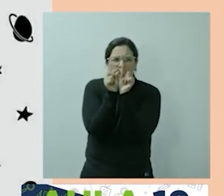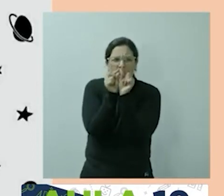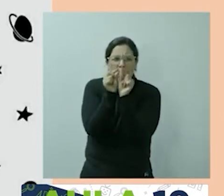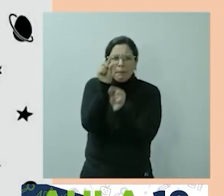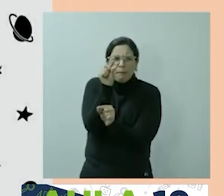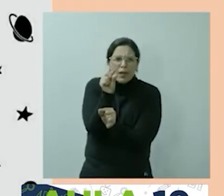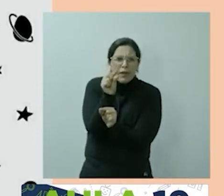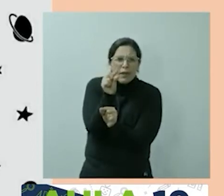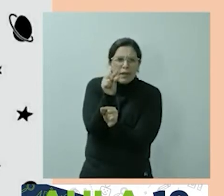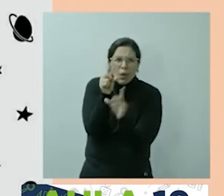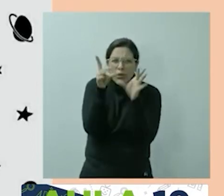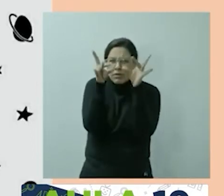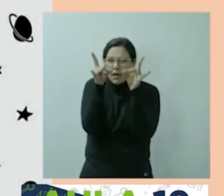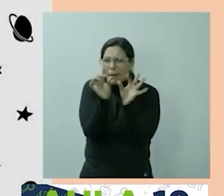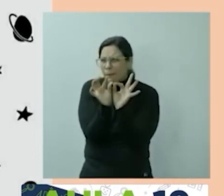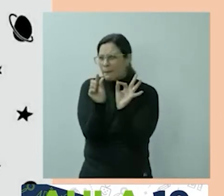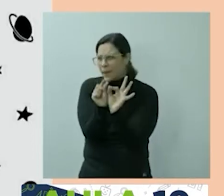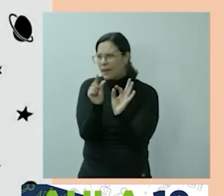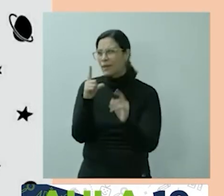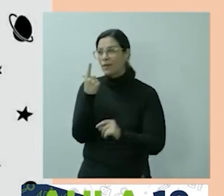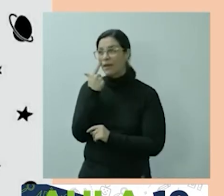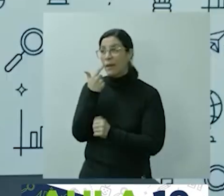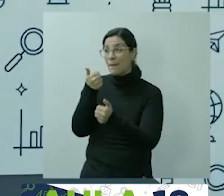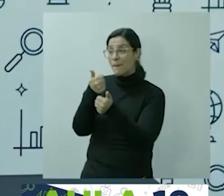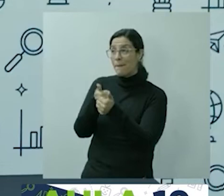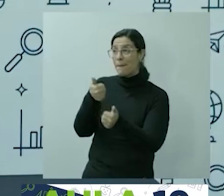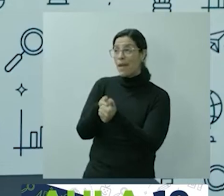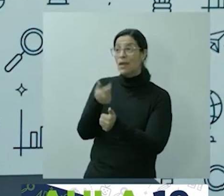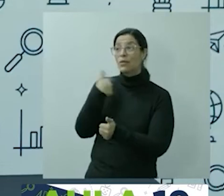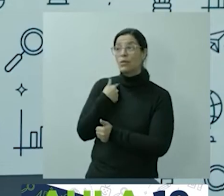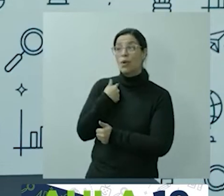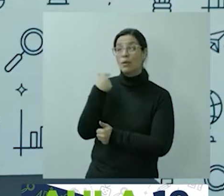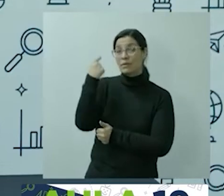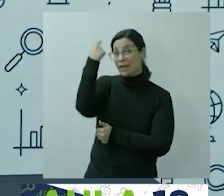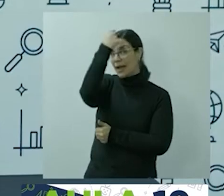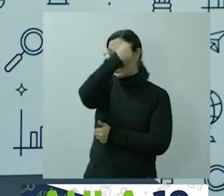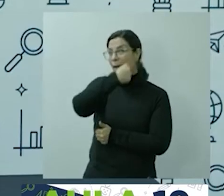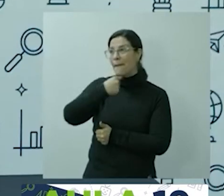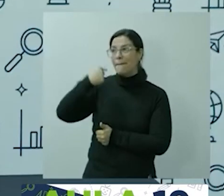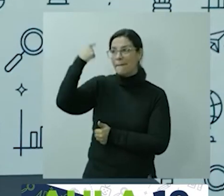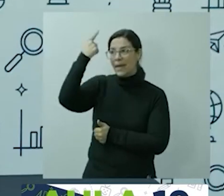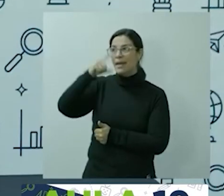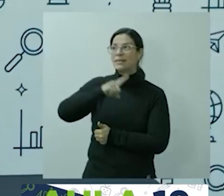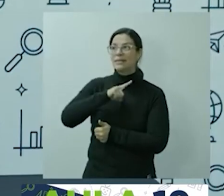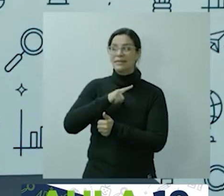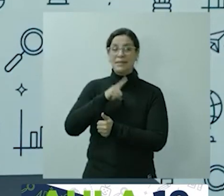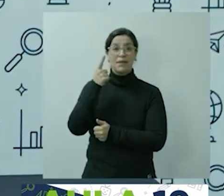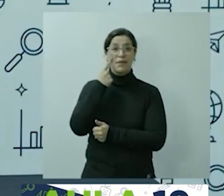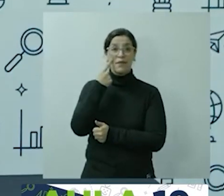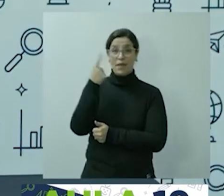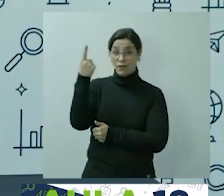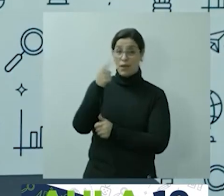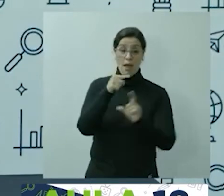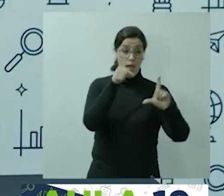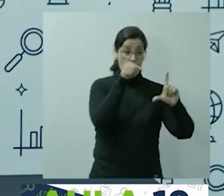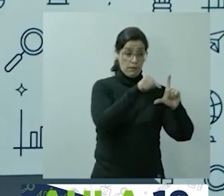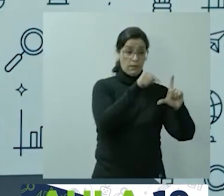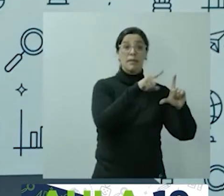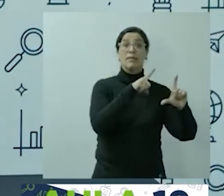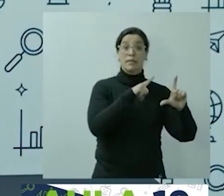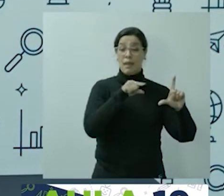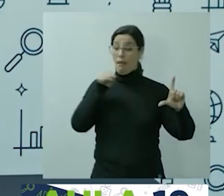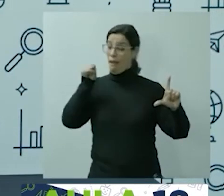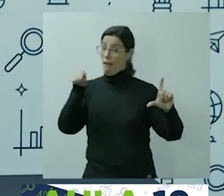assim, pequeno. Tá próximo aqui da cabeça do Pequeno Príncipe, que tem no primeiro